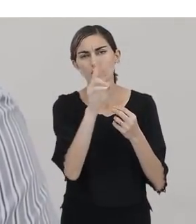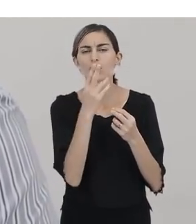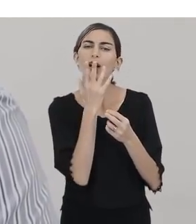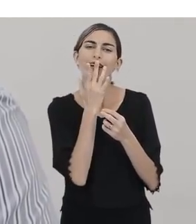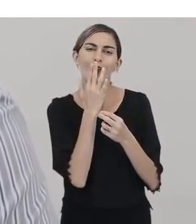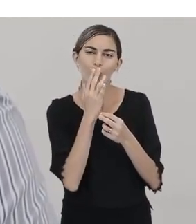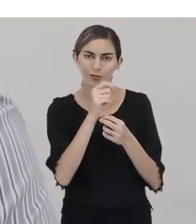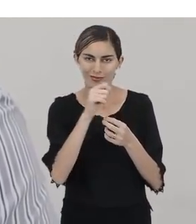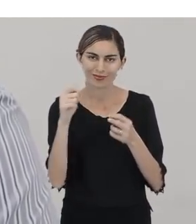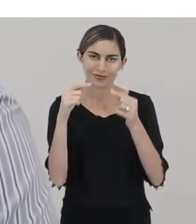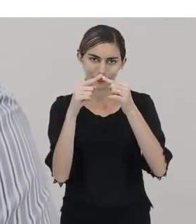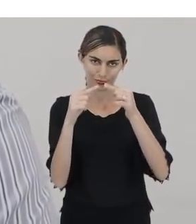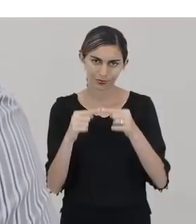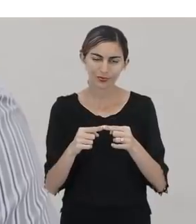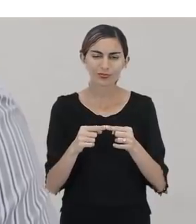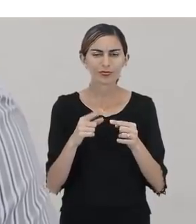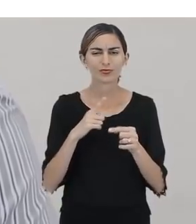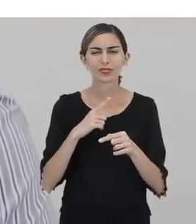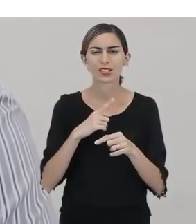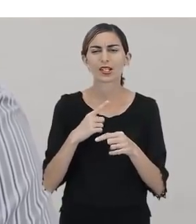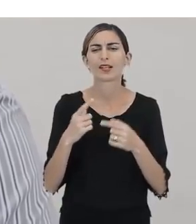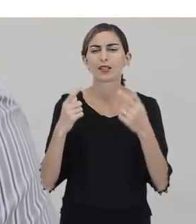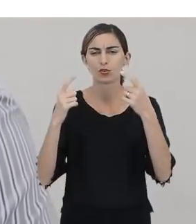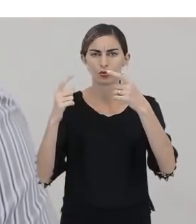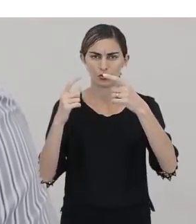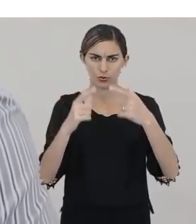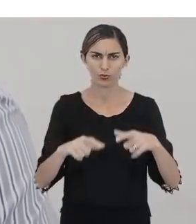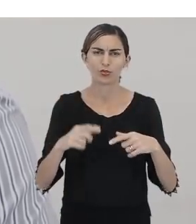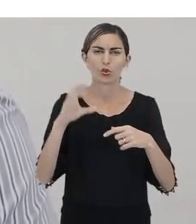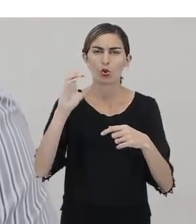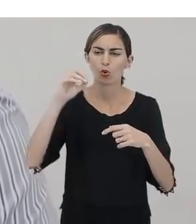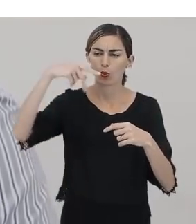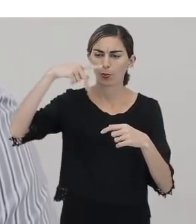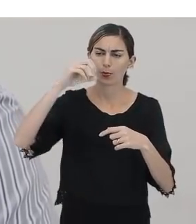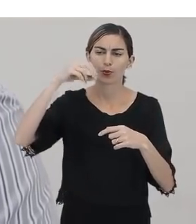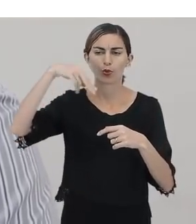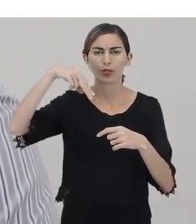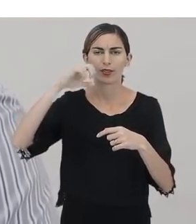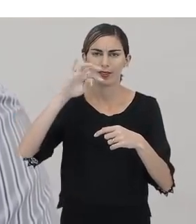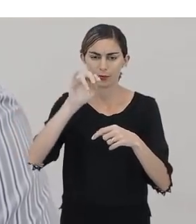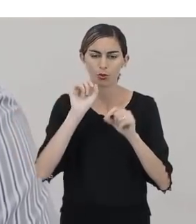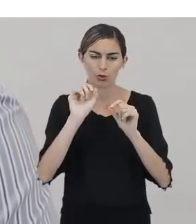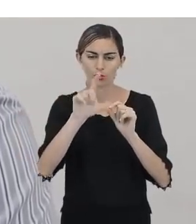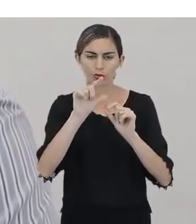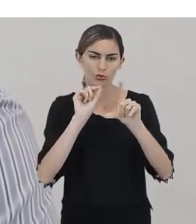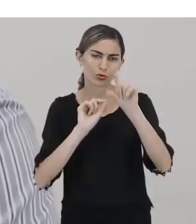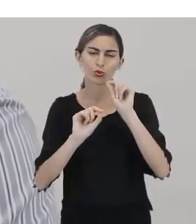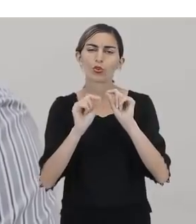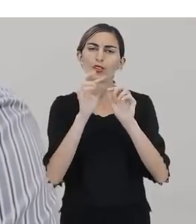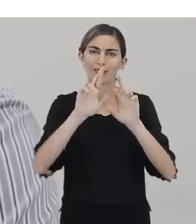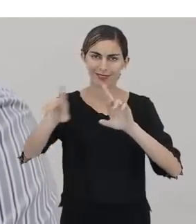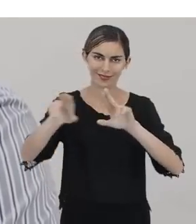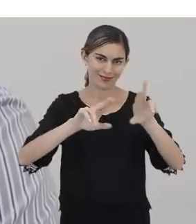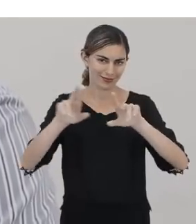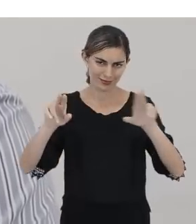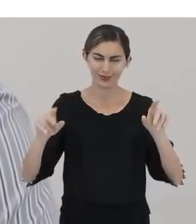que existem estados em determinados componentes que você pode definir de forma diferente a cor de cada